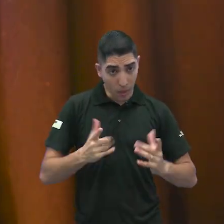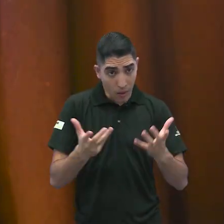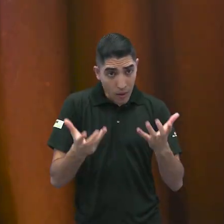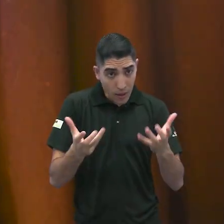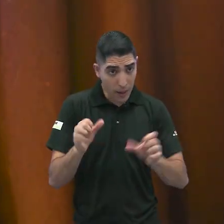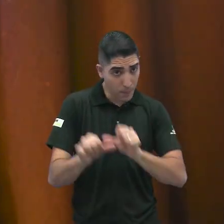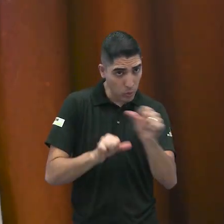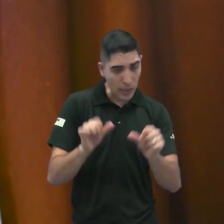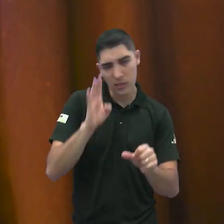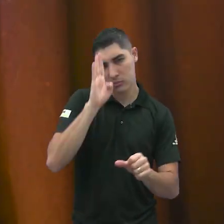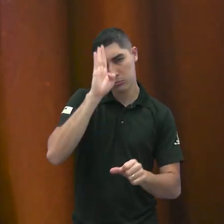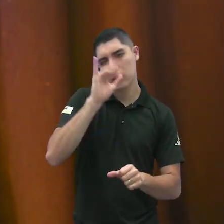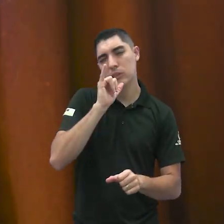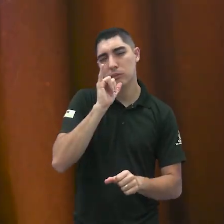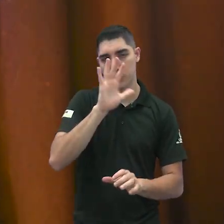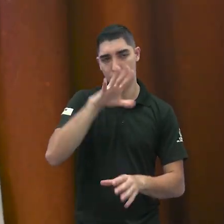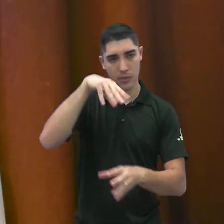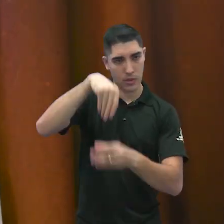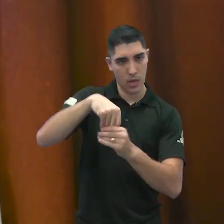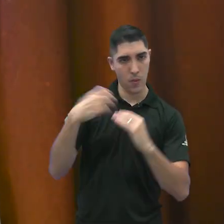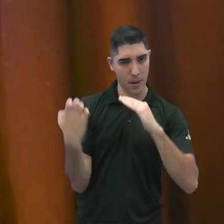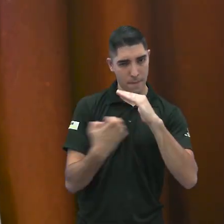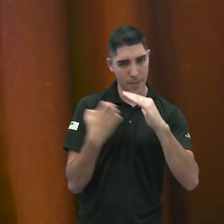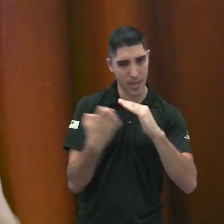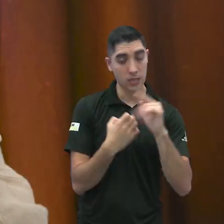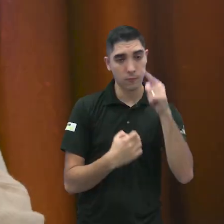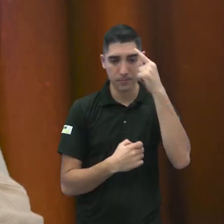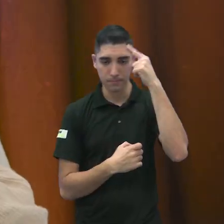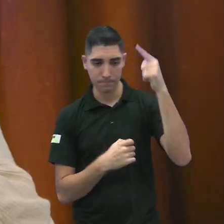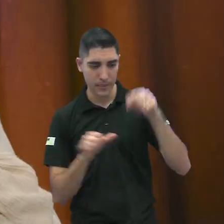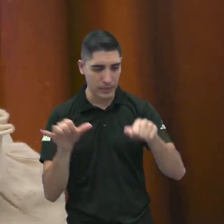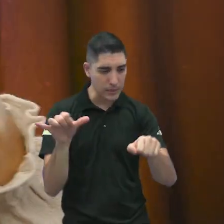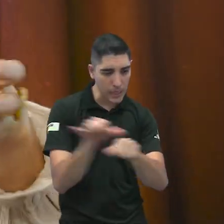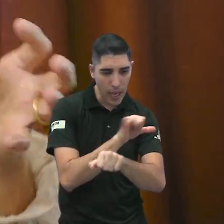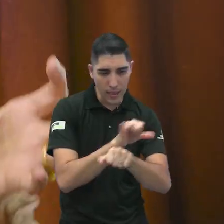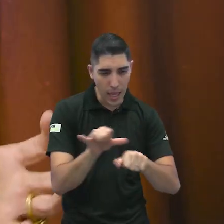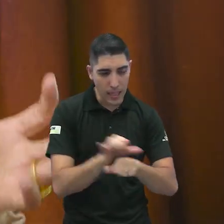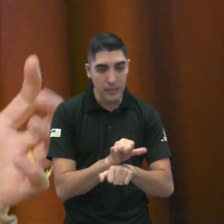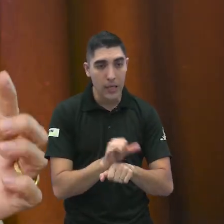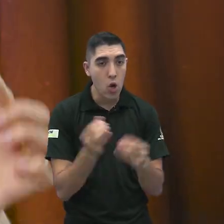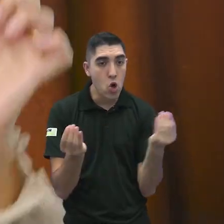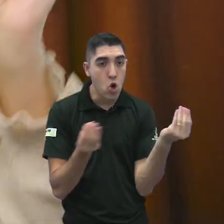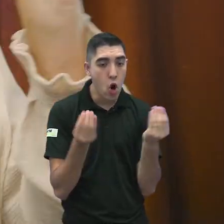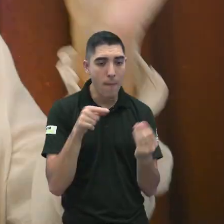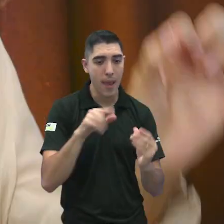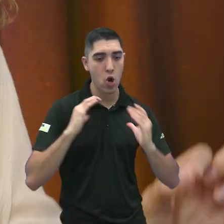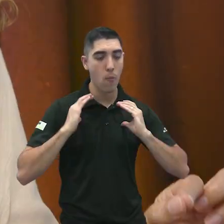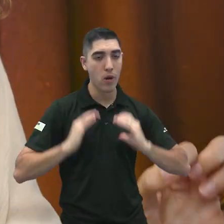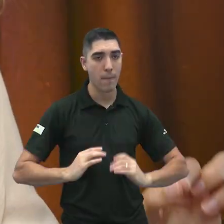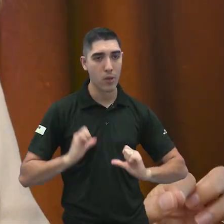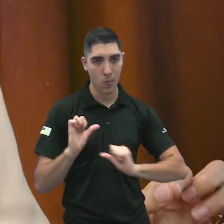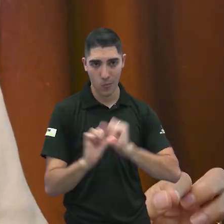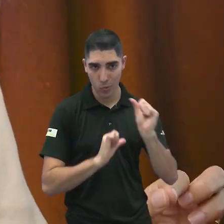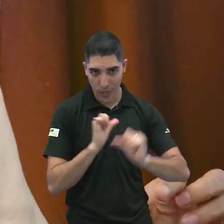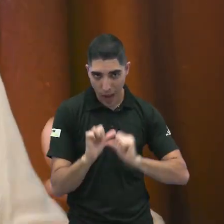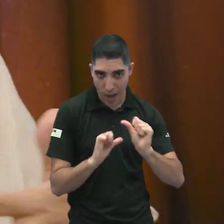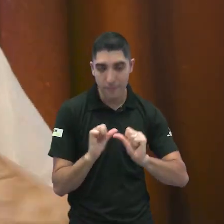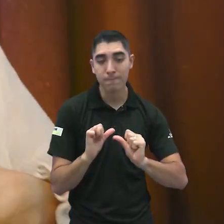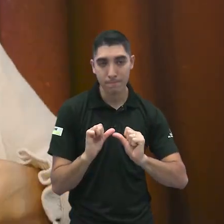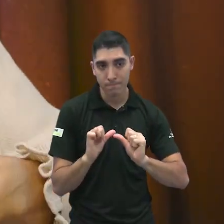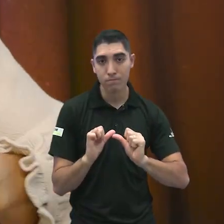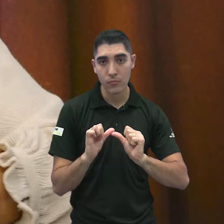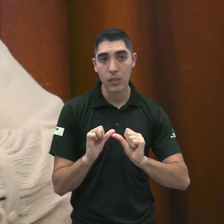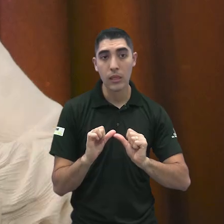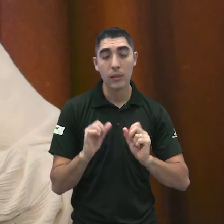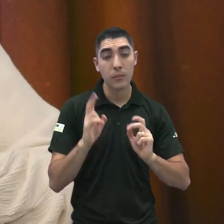um comportamento enquanto instituição, se a gente estabelece uma estratégia para a mudança daquele comportamento específico